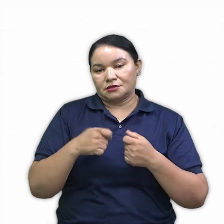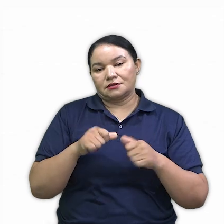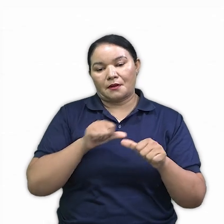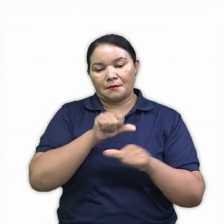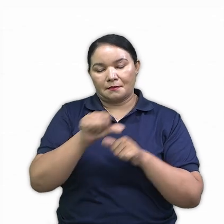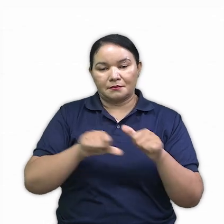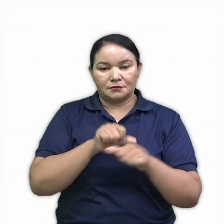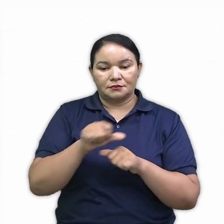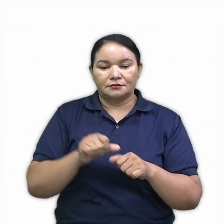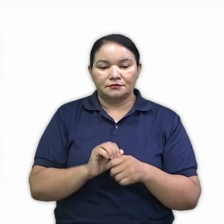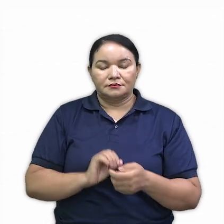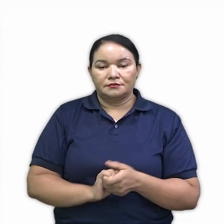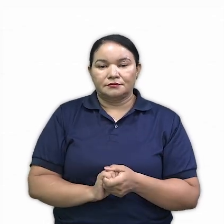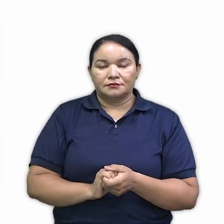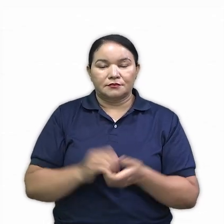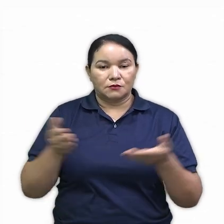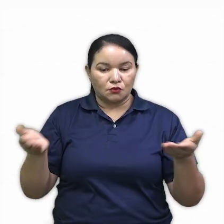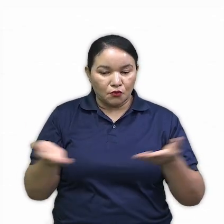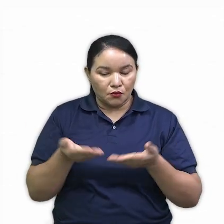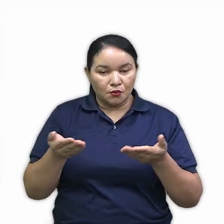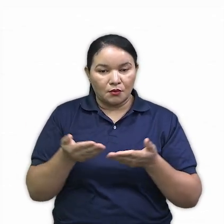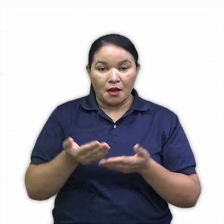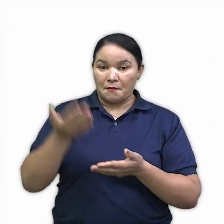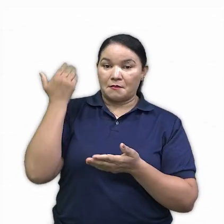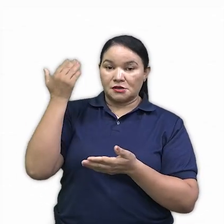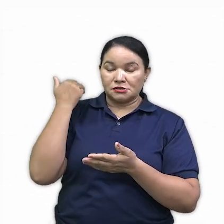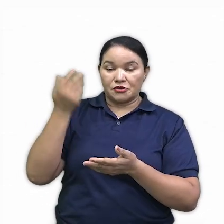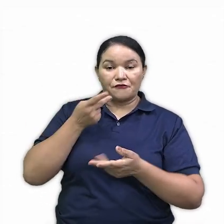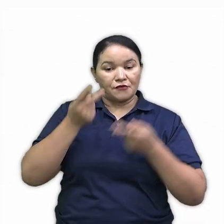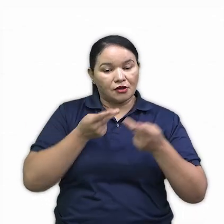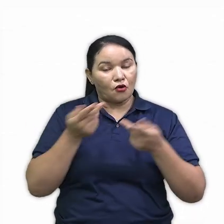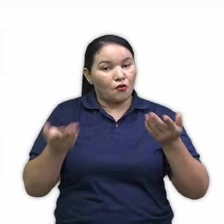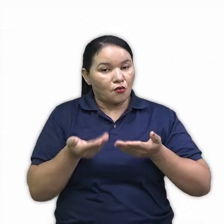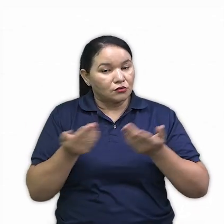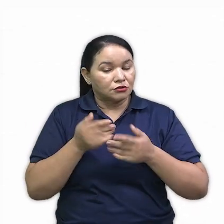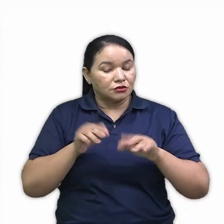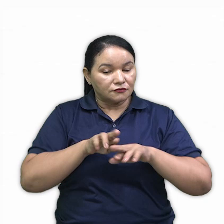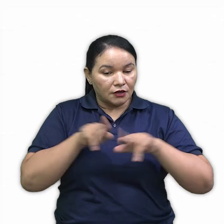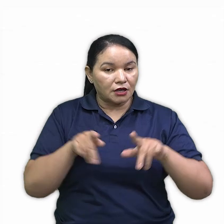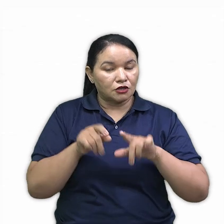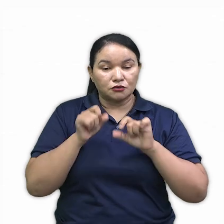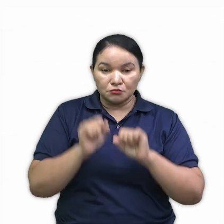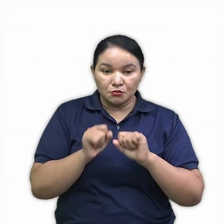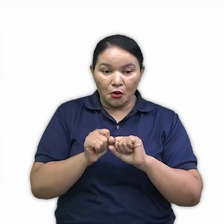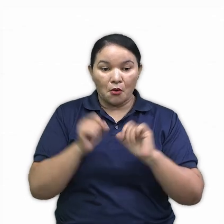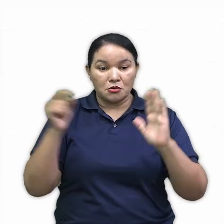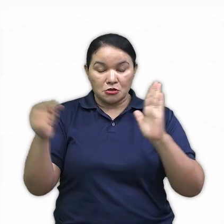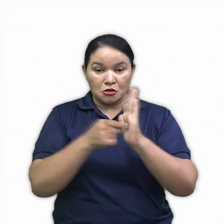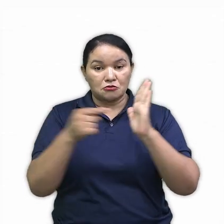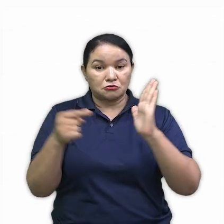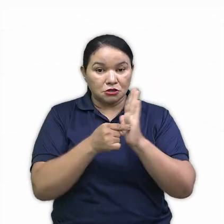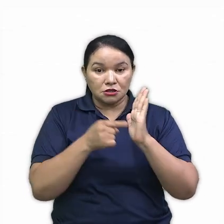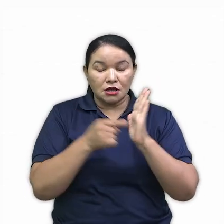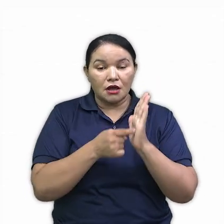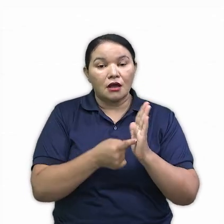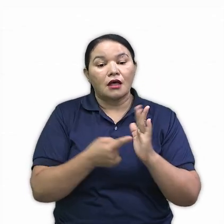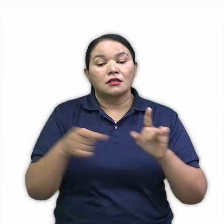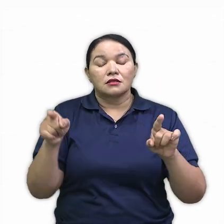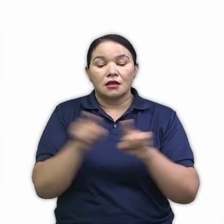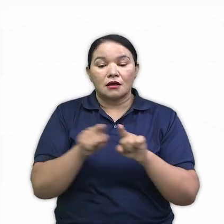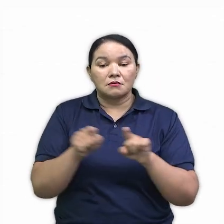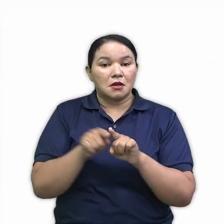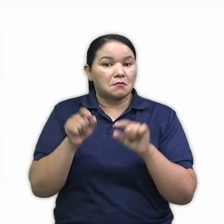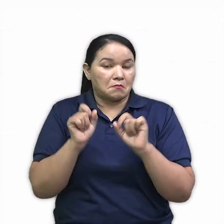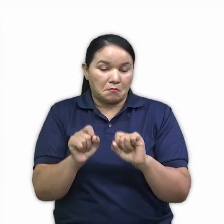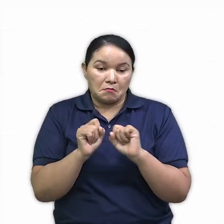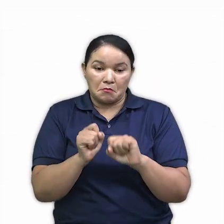comum, hoje não, né? Hoje você pode ser denunciado, você pode ser, né, enquadrado na lei do